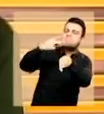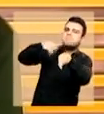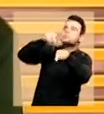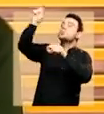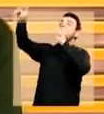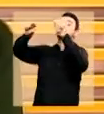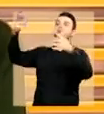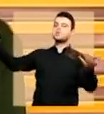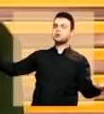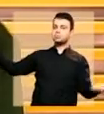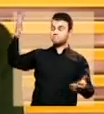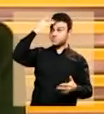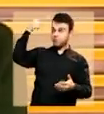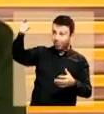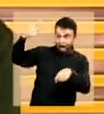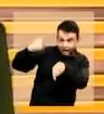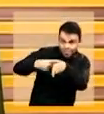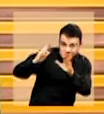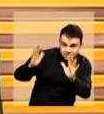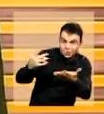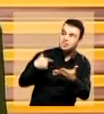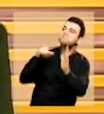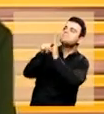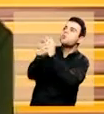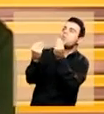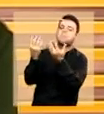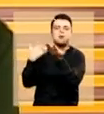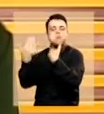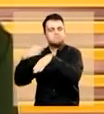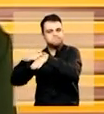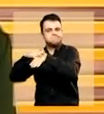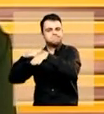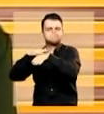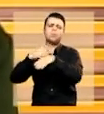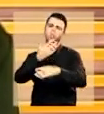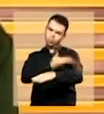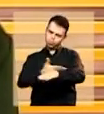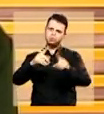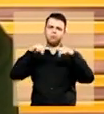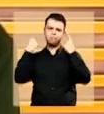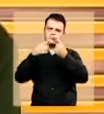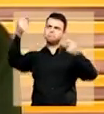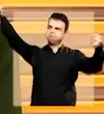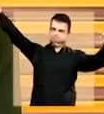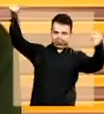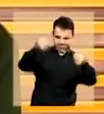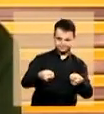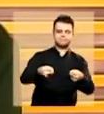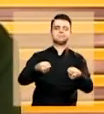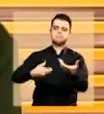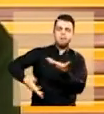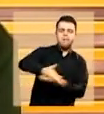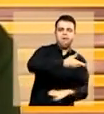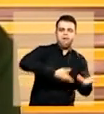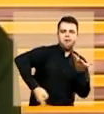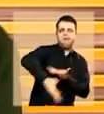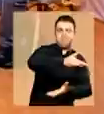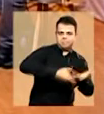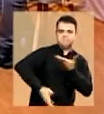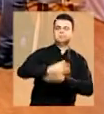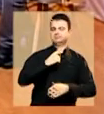de viver isso. Então a gente faz, sim. A gente junta muito quem já viveu com quem vai viver a experiência para trocar essa